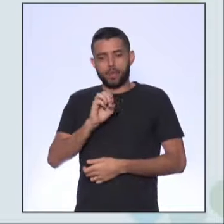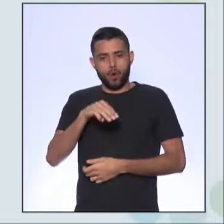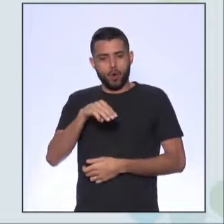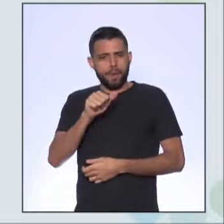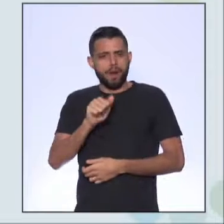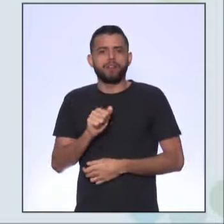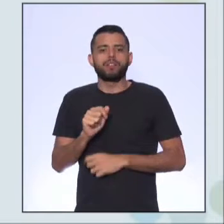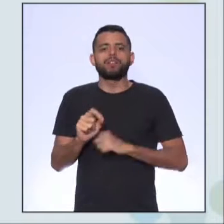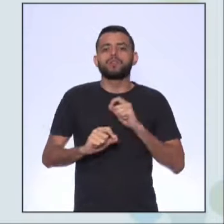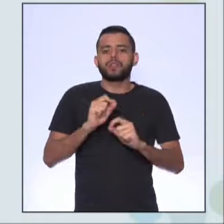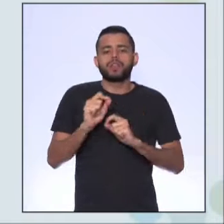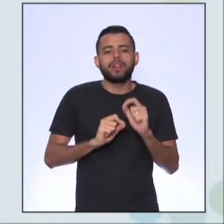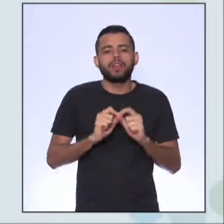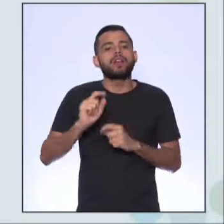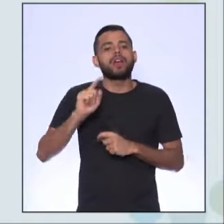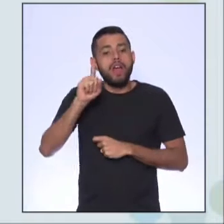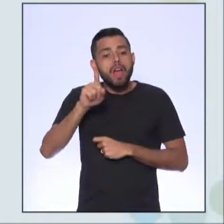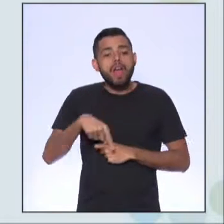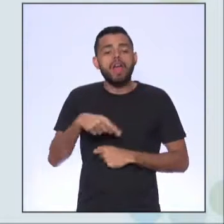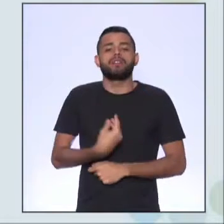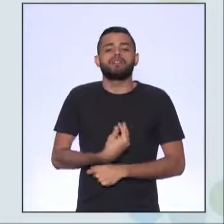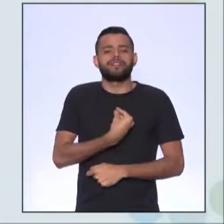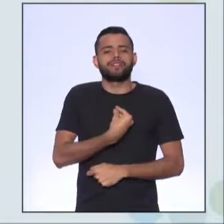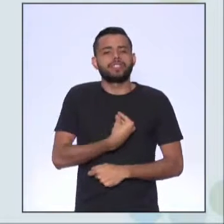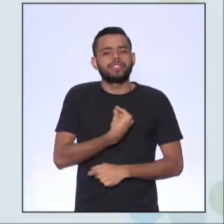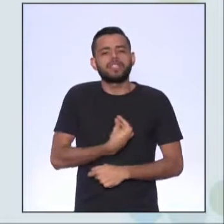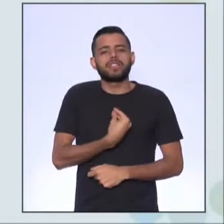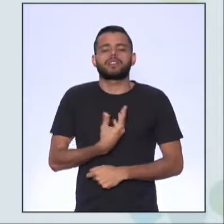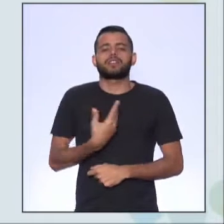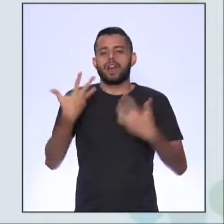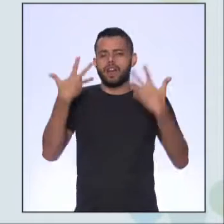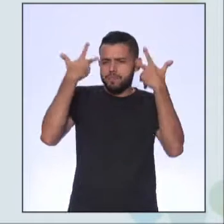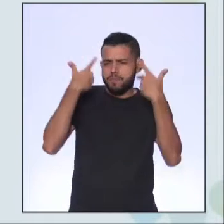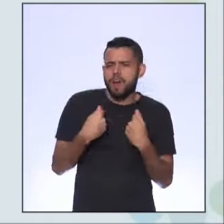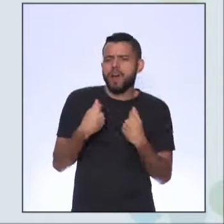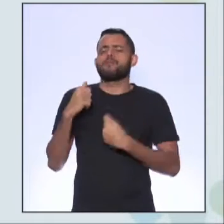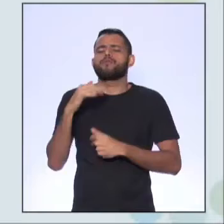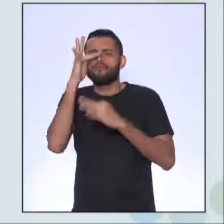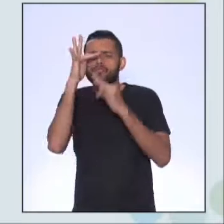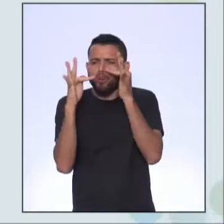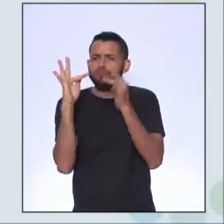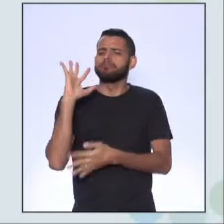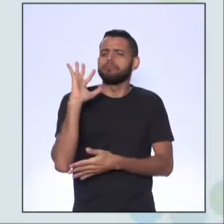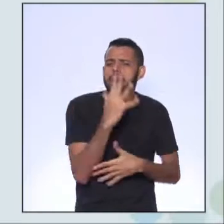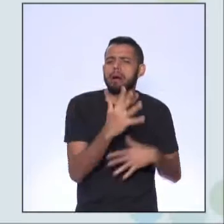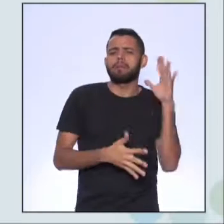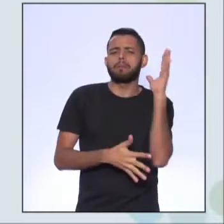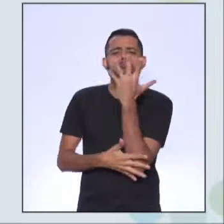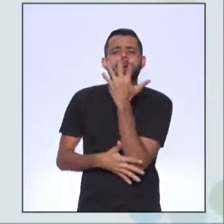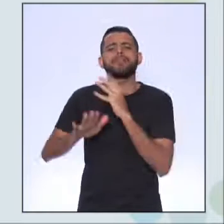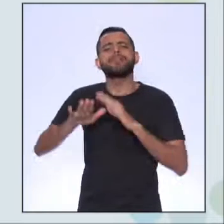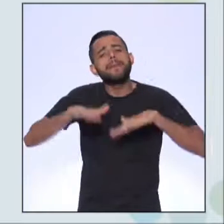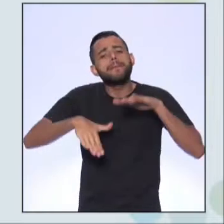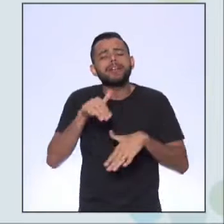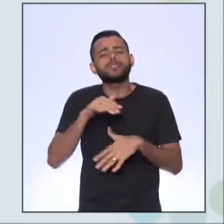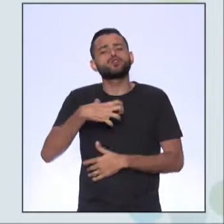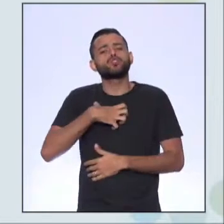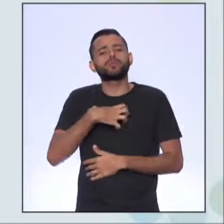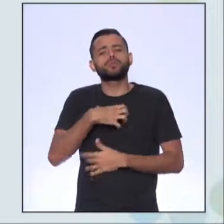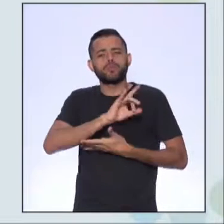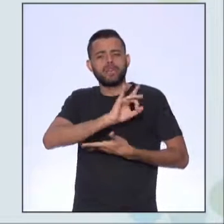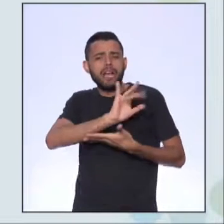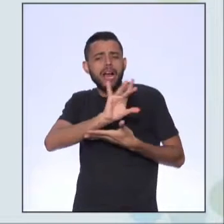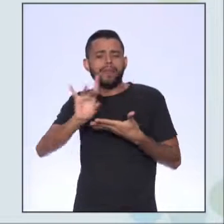o seguinte: o conjunto de vida vegetal e animal, definida pelo agrupamento de tipos de vegetação